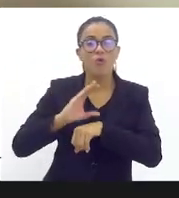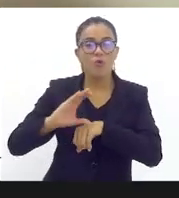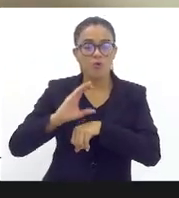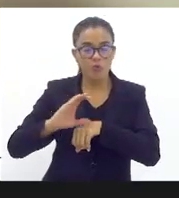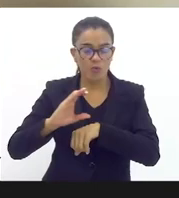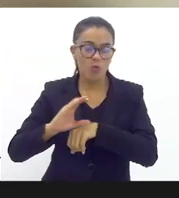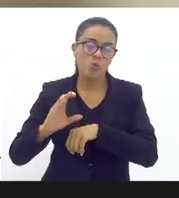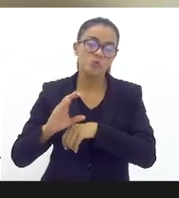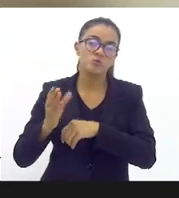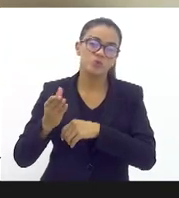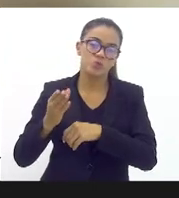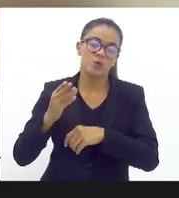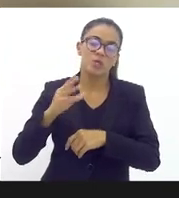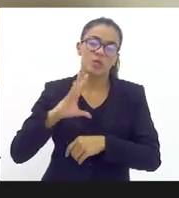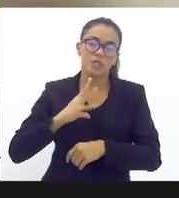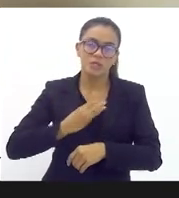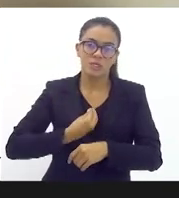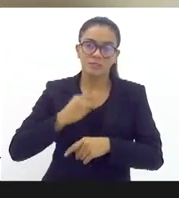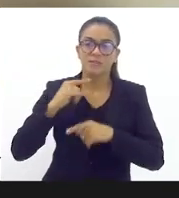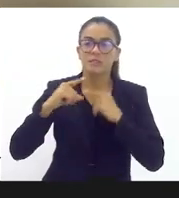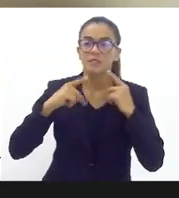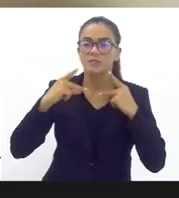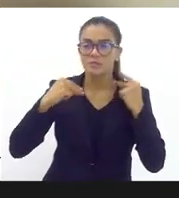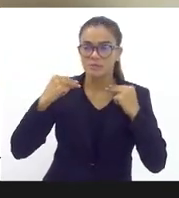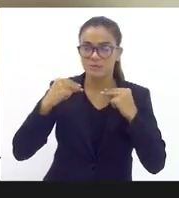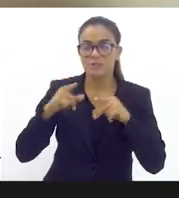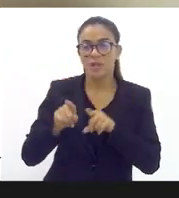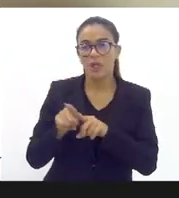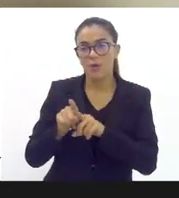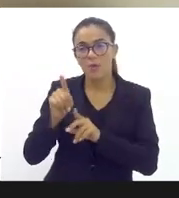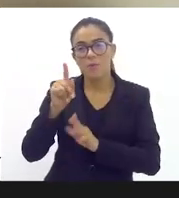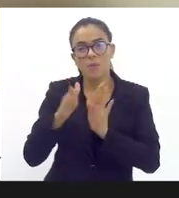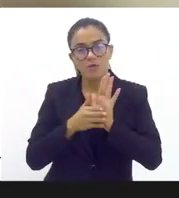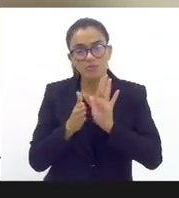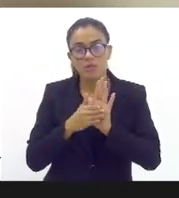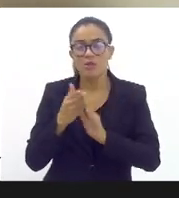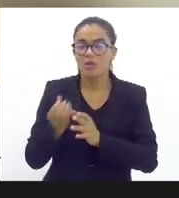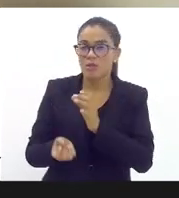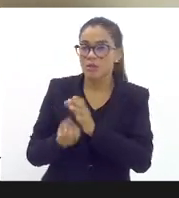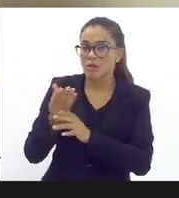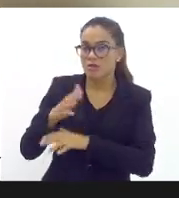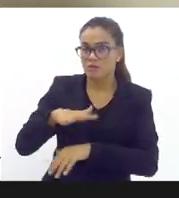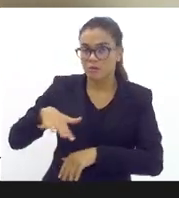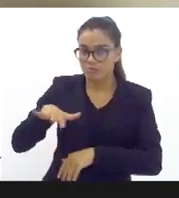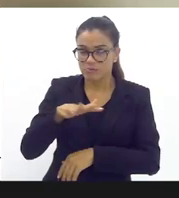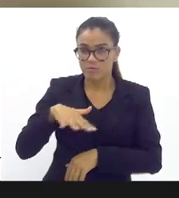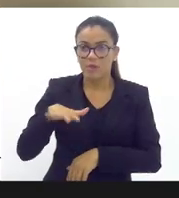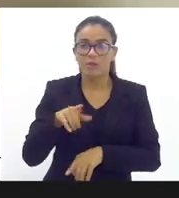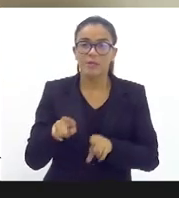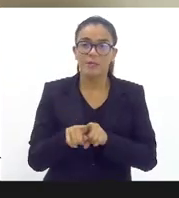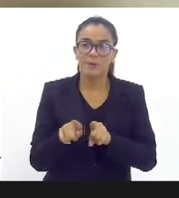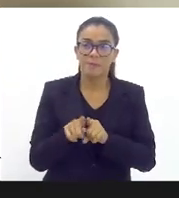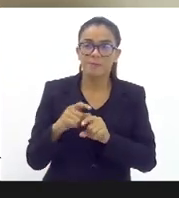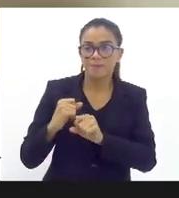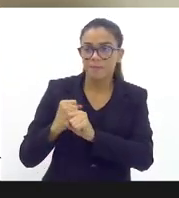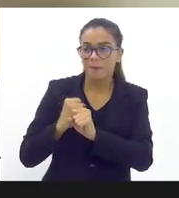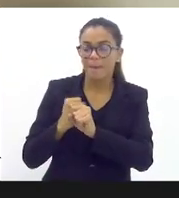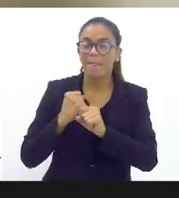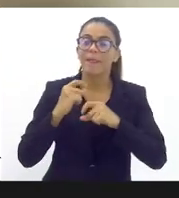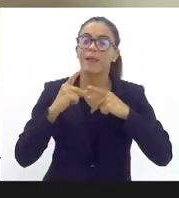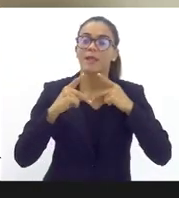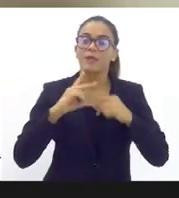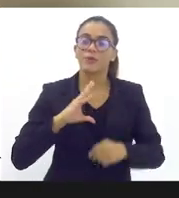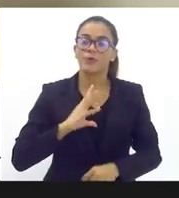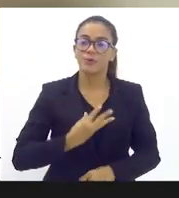edições futuras, e há um projeto de criação de um espaço que está em andamento. O Transgarçone é